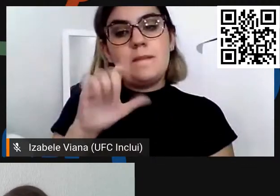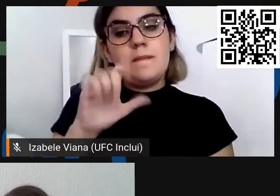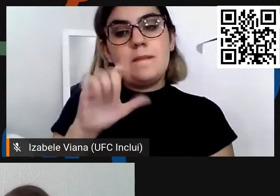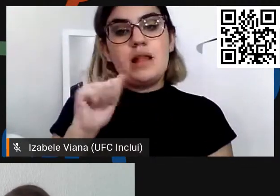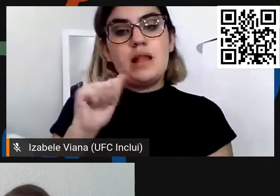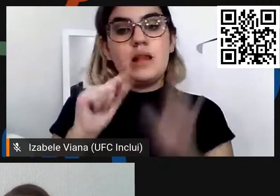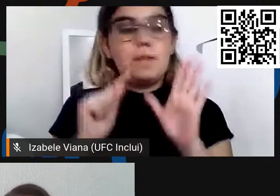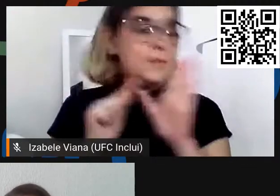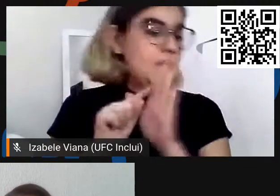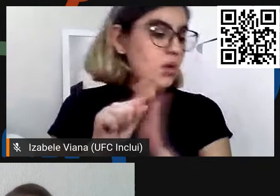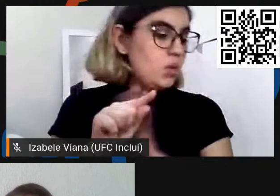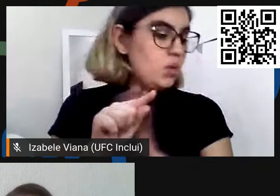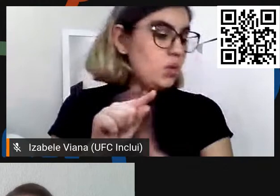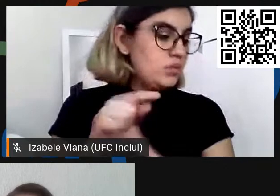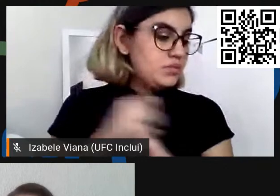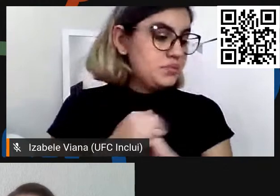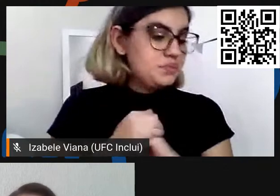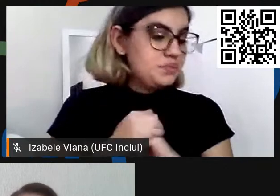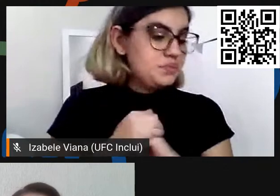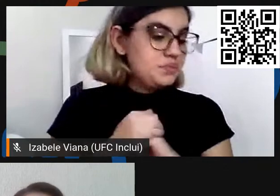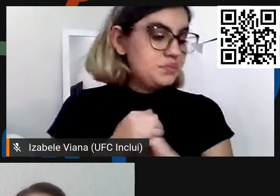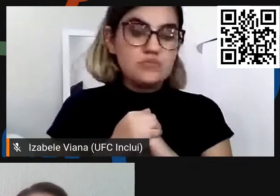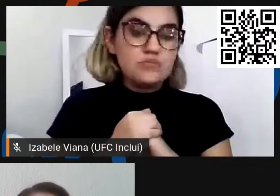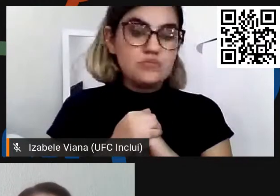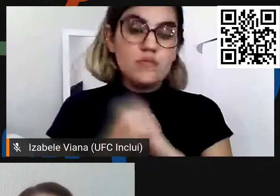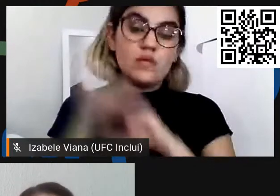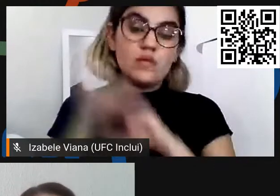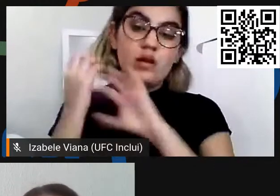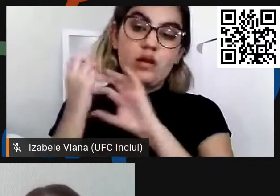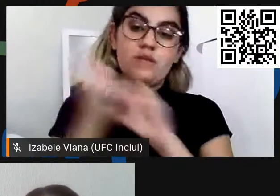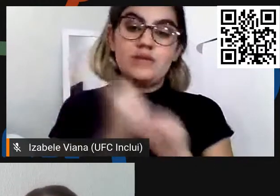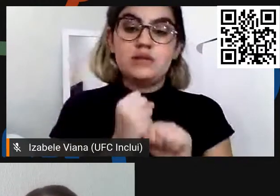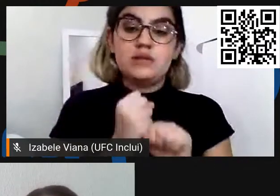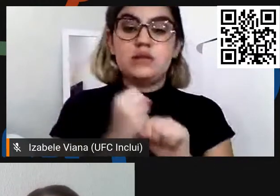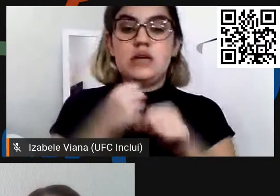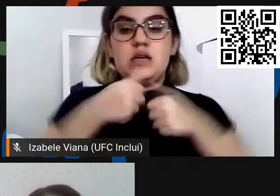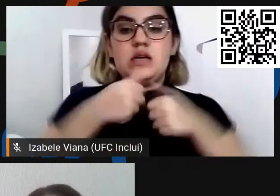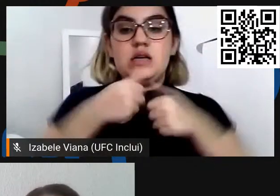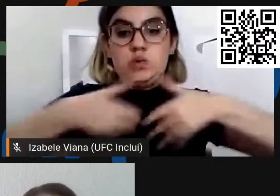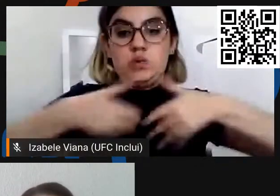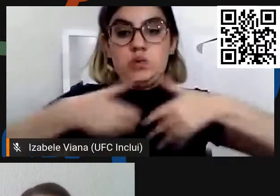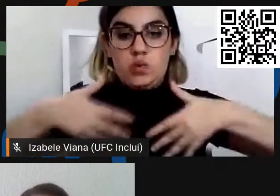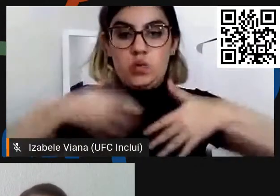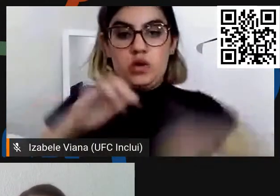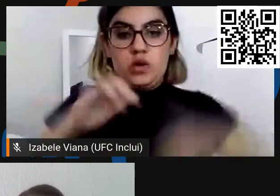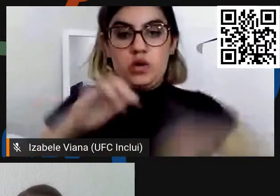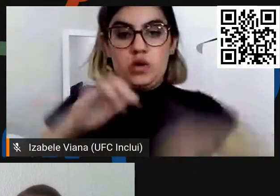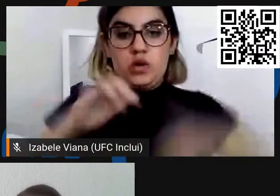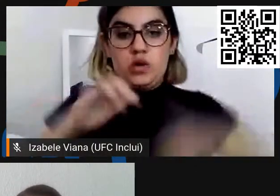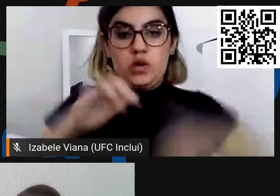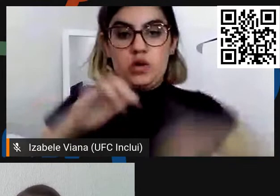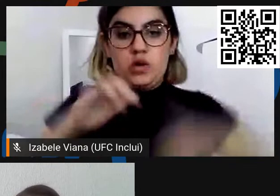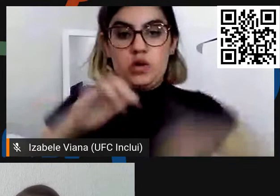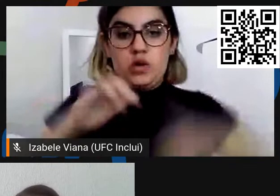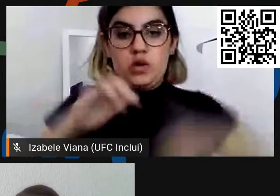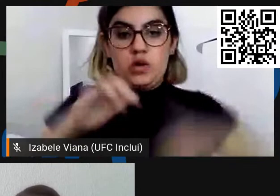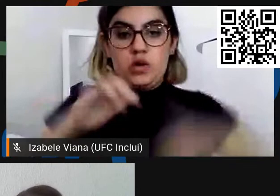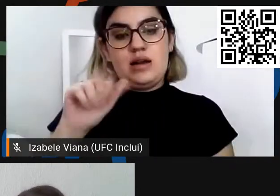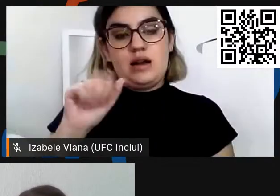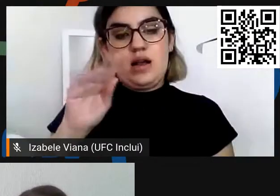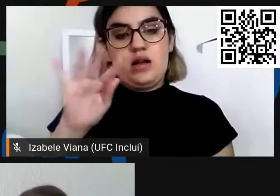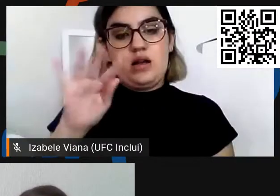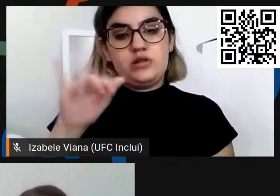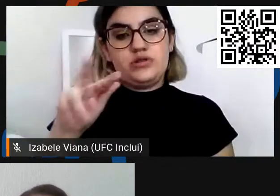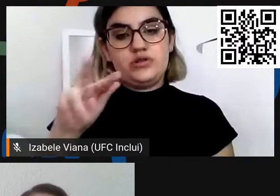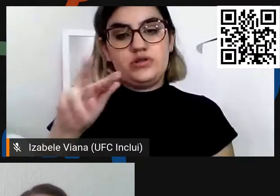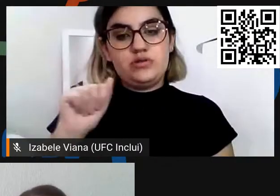de escopo e integrativas também utilizam a estratégia PICO? Então, a integrativa, usualmente,